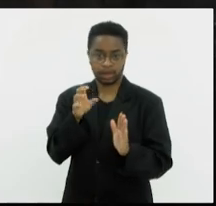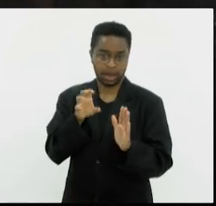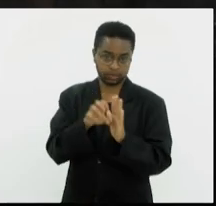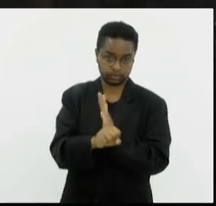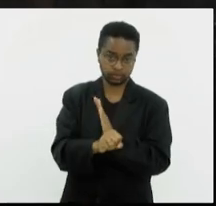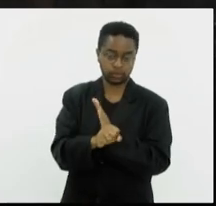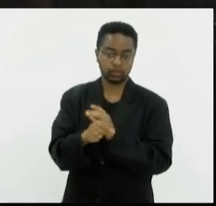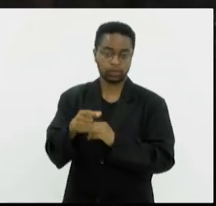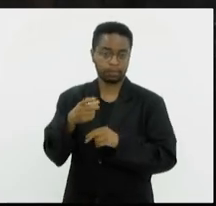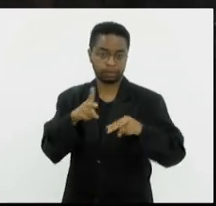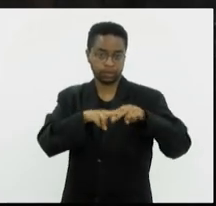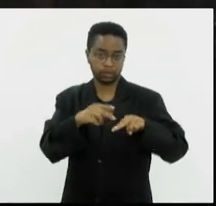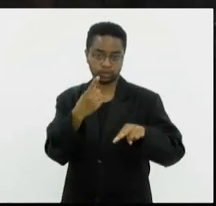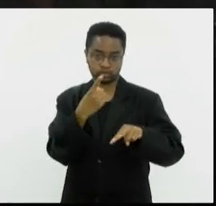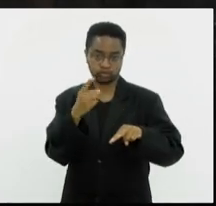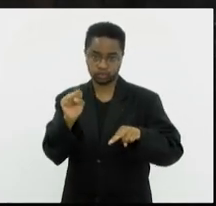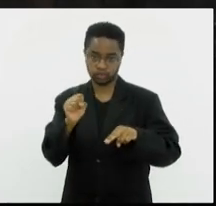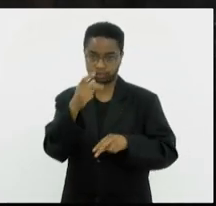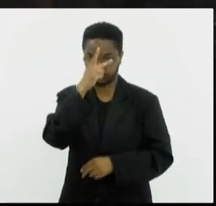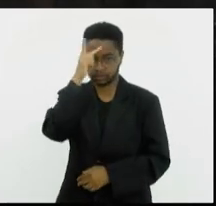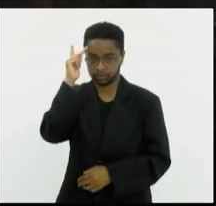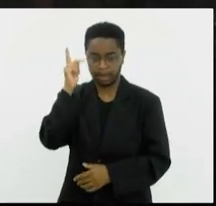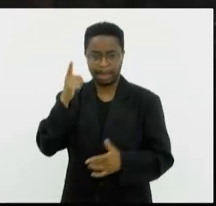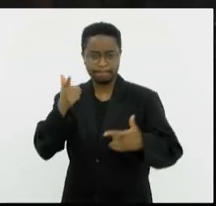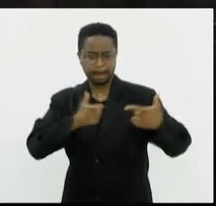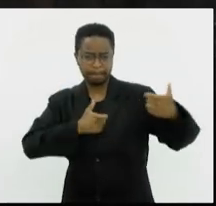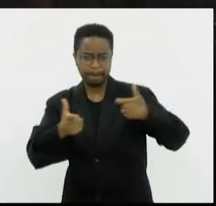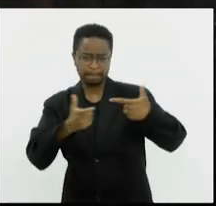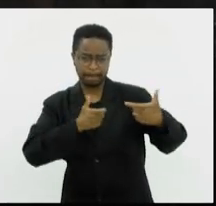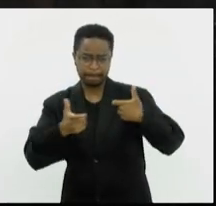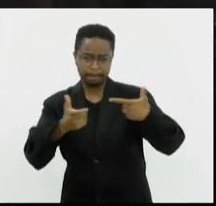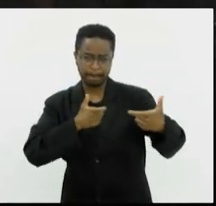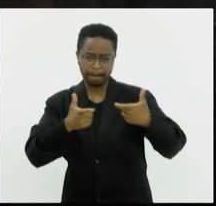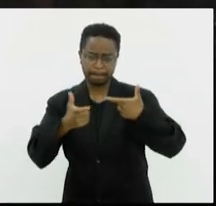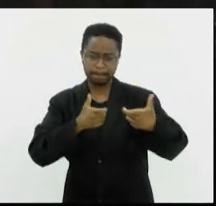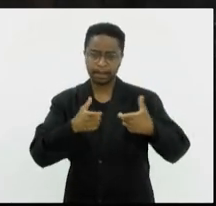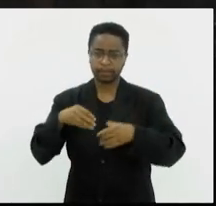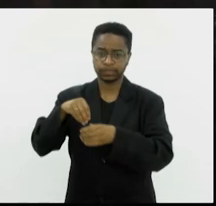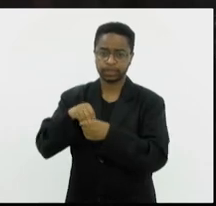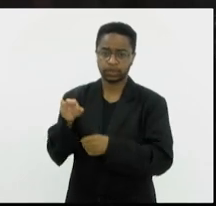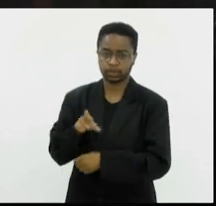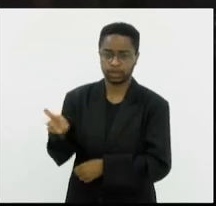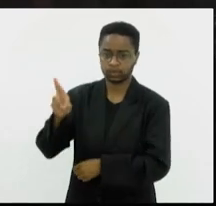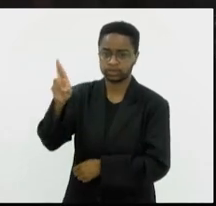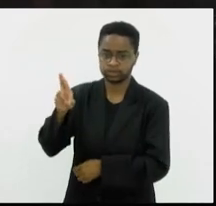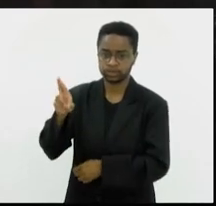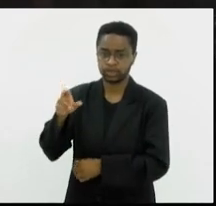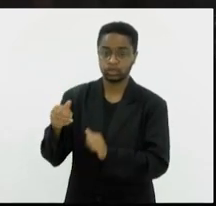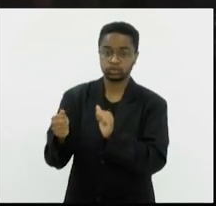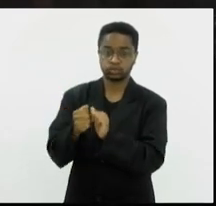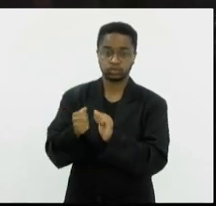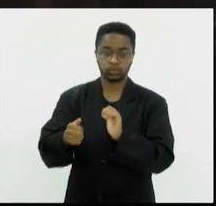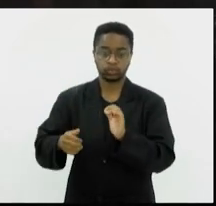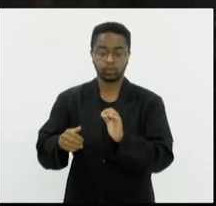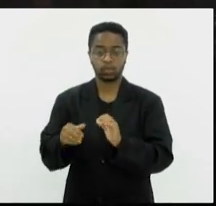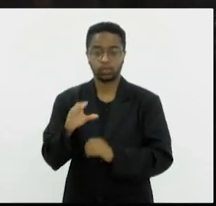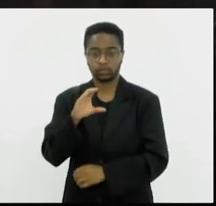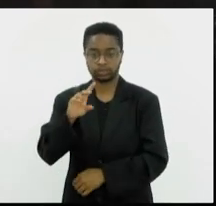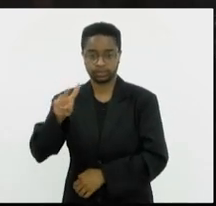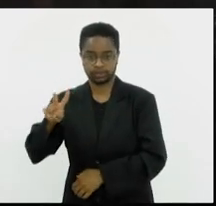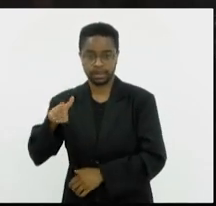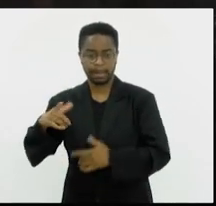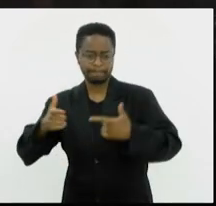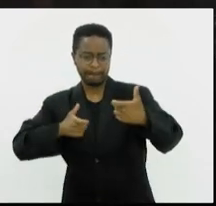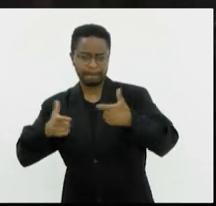18 reféns trocou tiro na rua com comando vermelho e aí saiu de lá